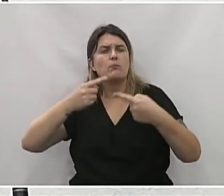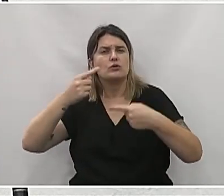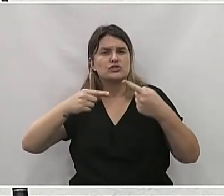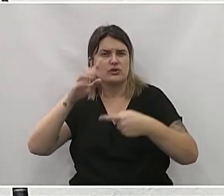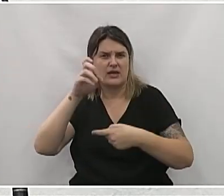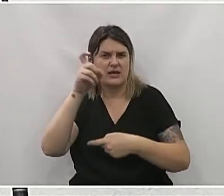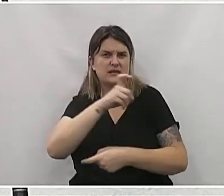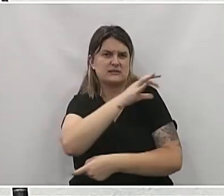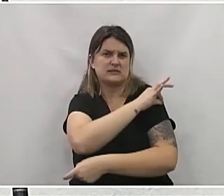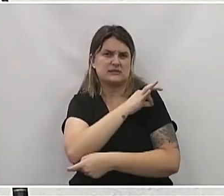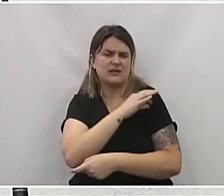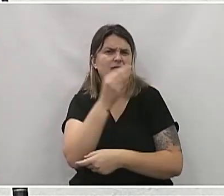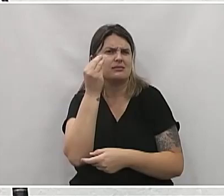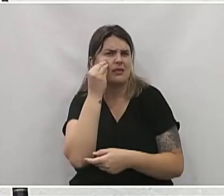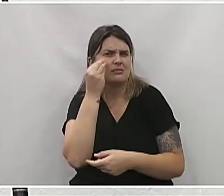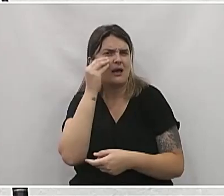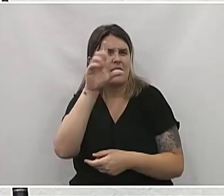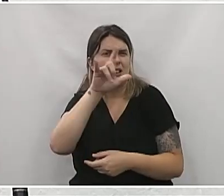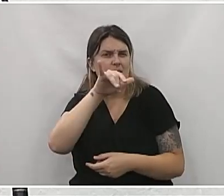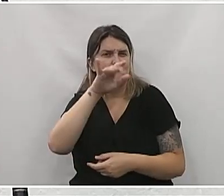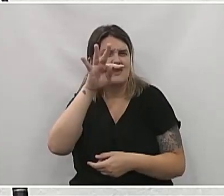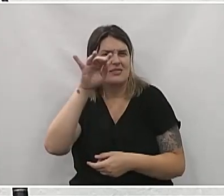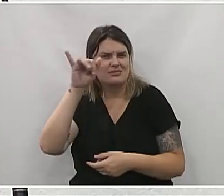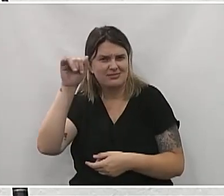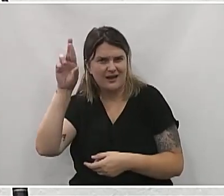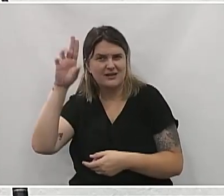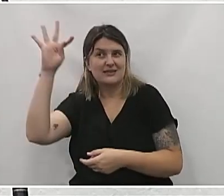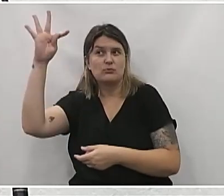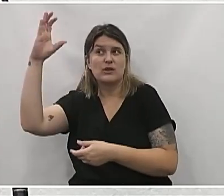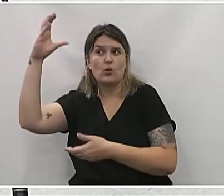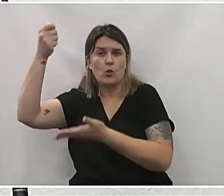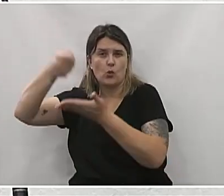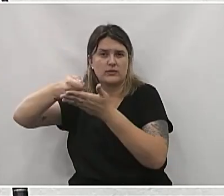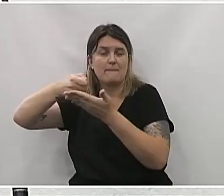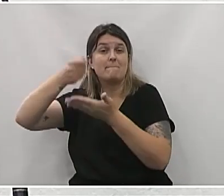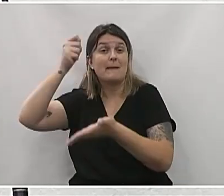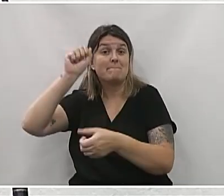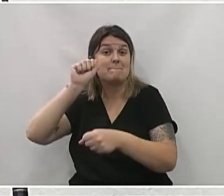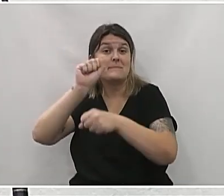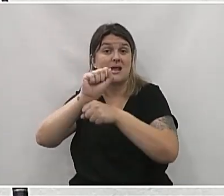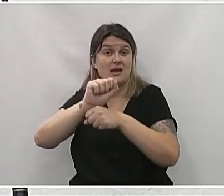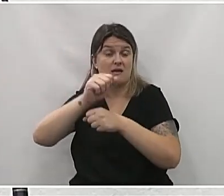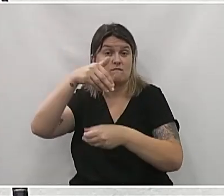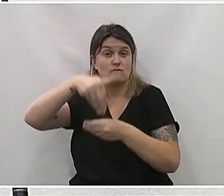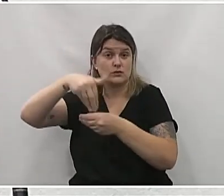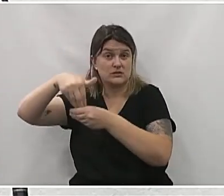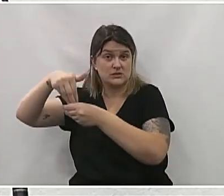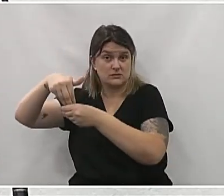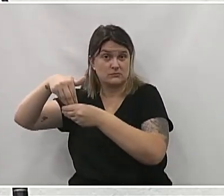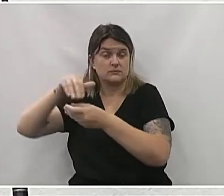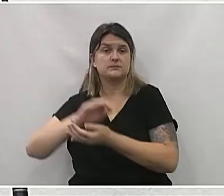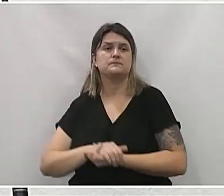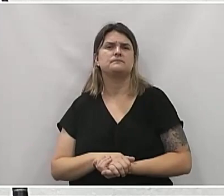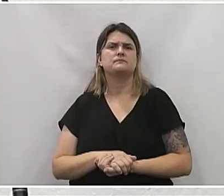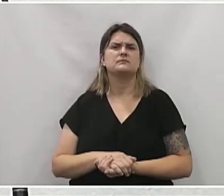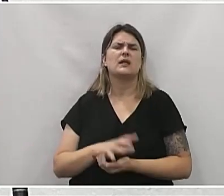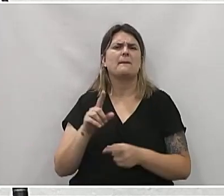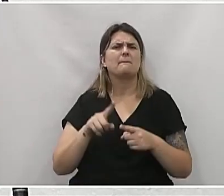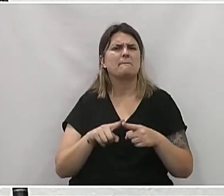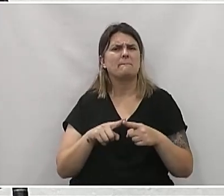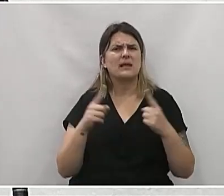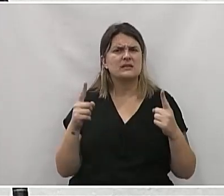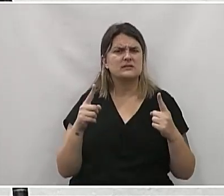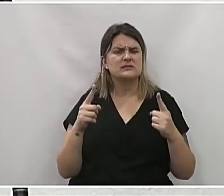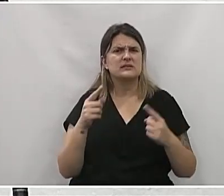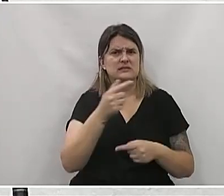eles estão tentando uma liminar no Tribunal de Contas para suspender a votação das contas. Só que, no